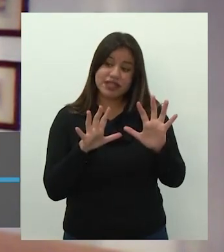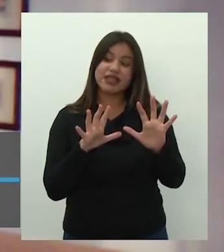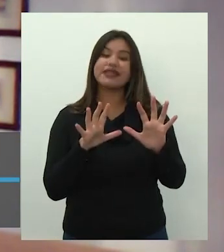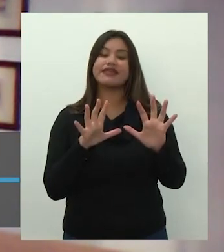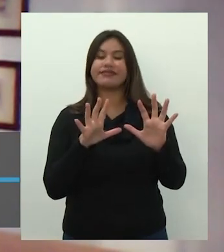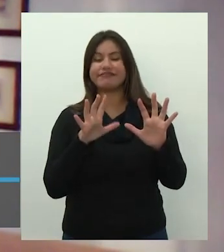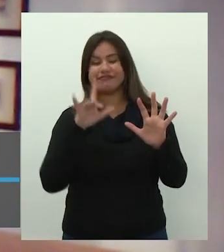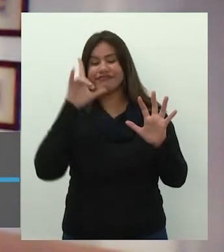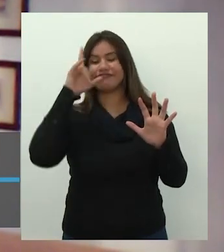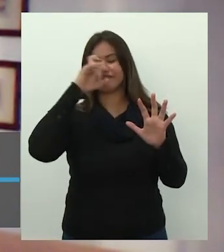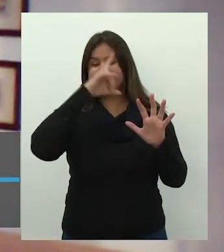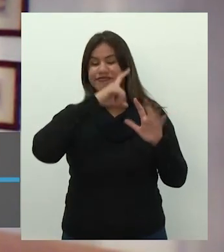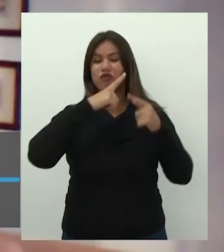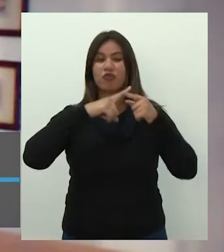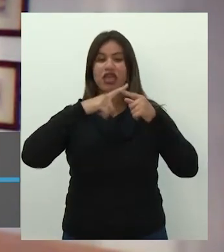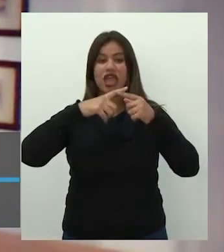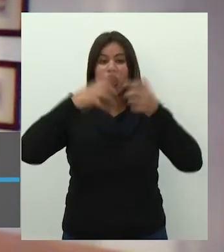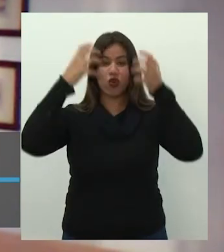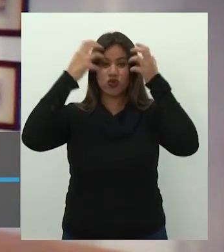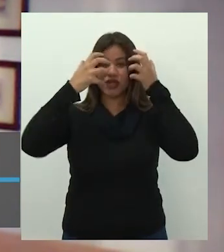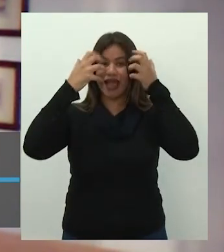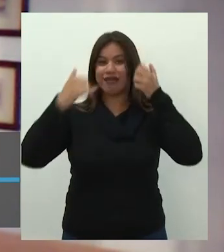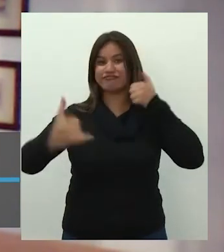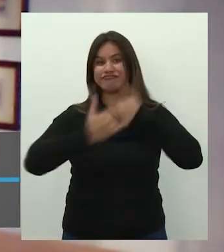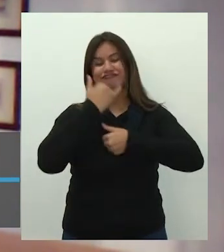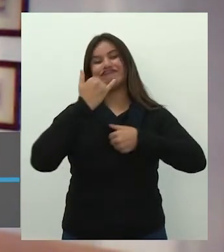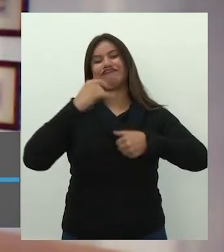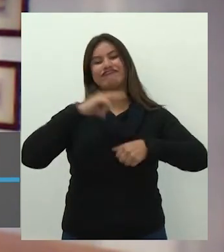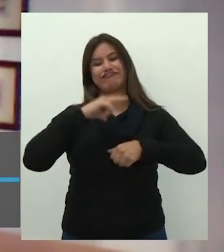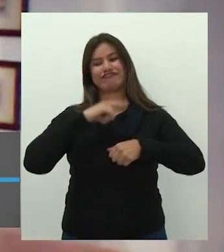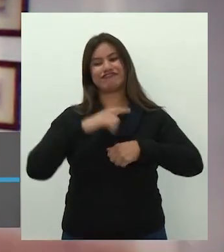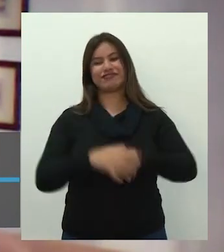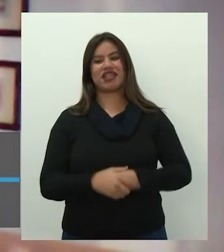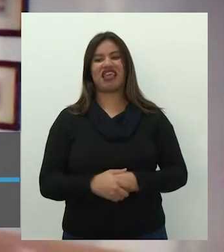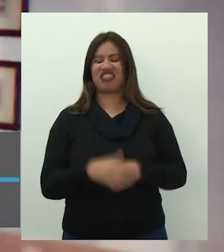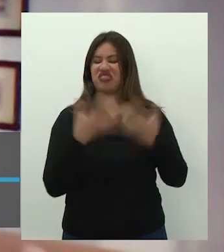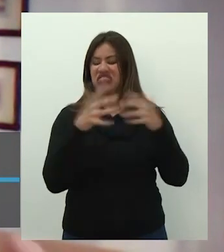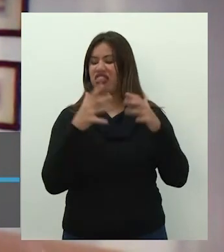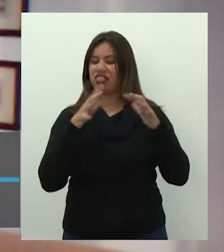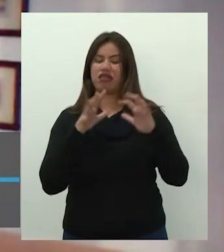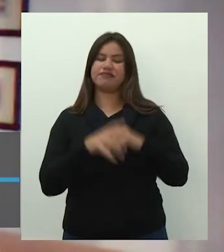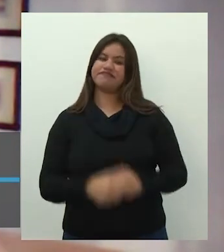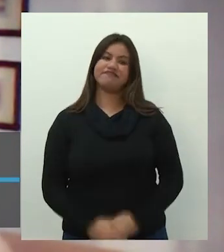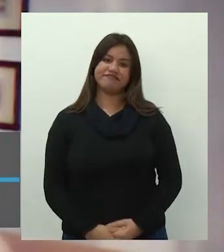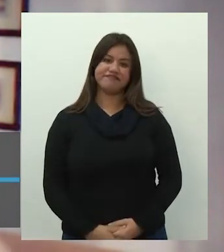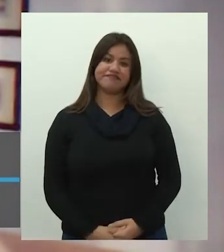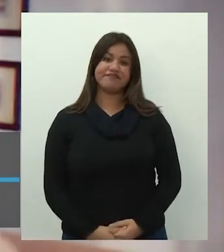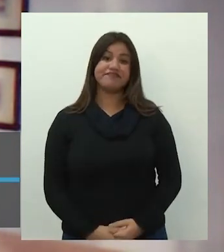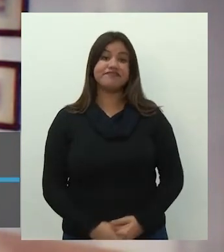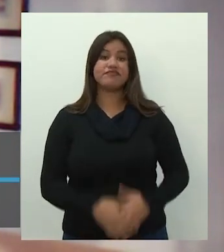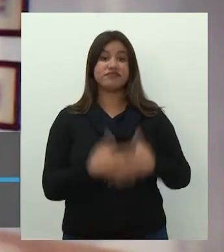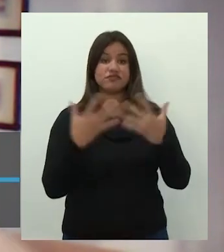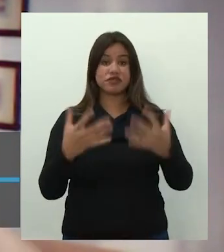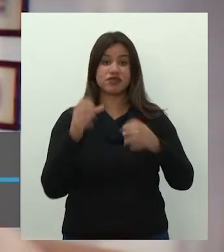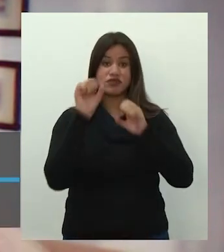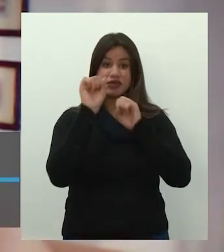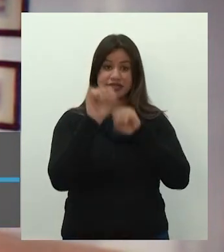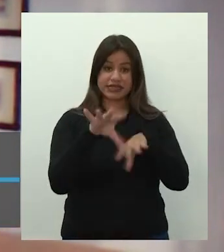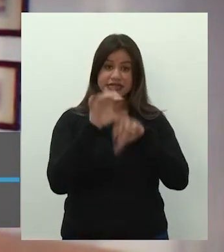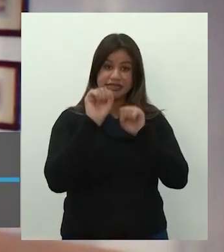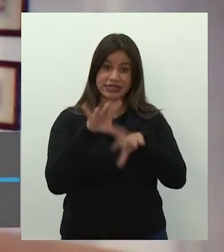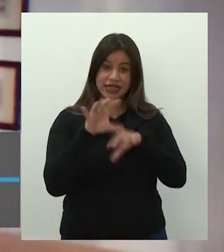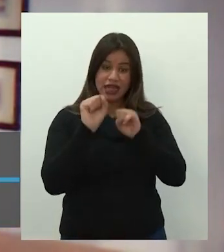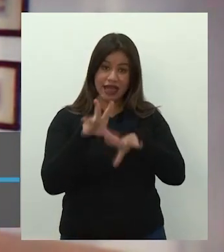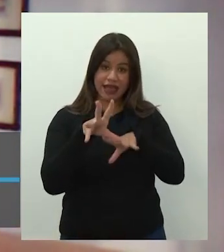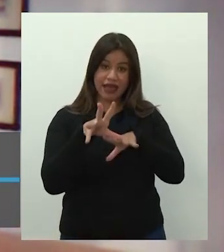difícil, porque seu próprio cérebro te sabota, né? Não deixa você aprender. Então, quando a gente vai ensinar alguma coisa